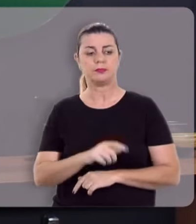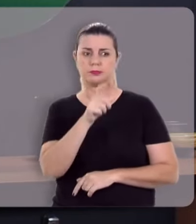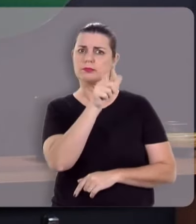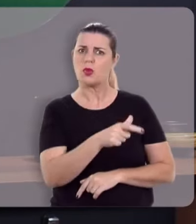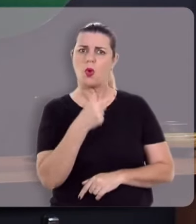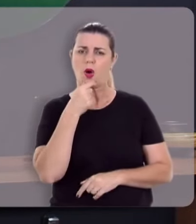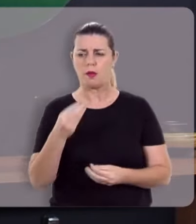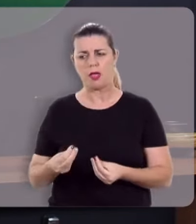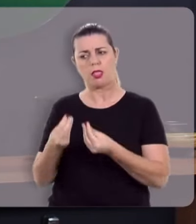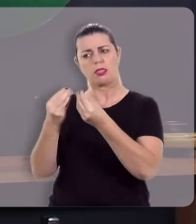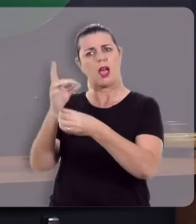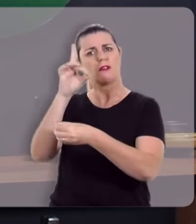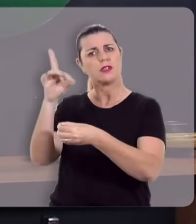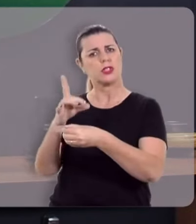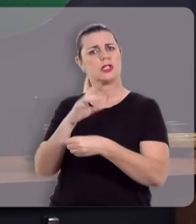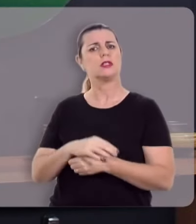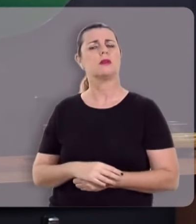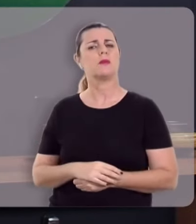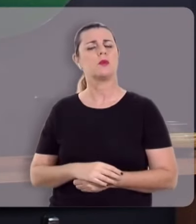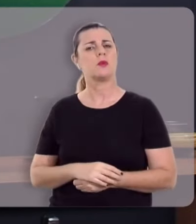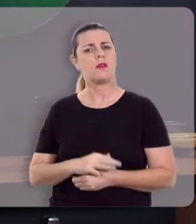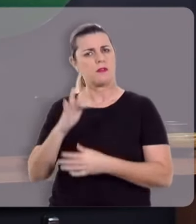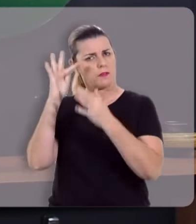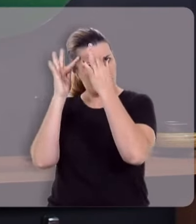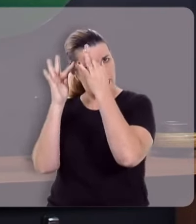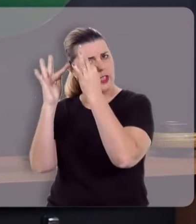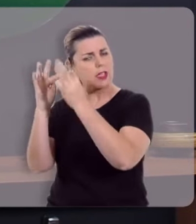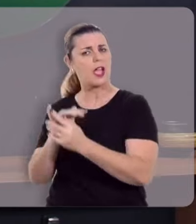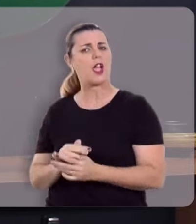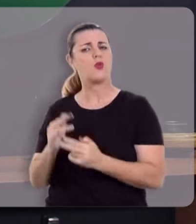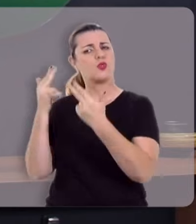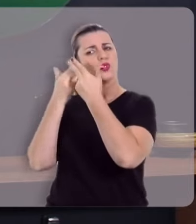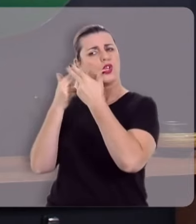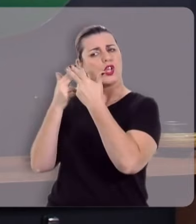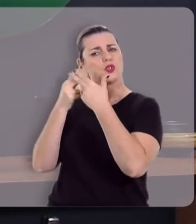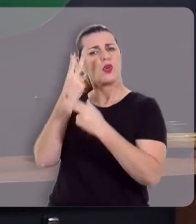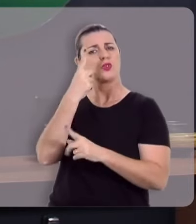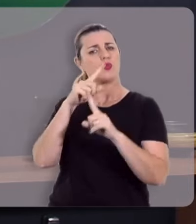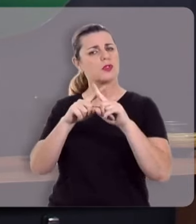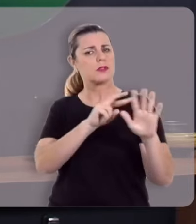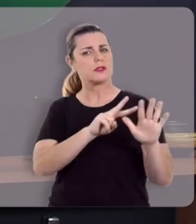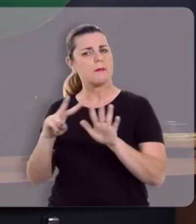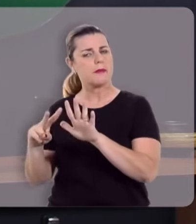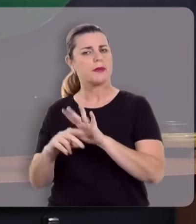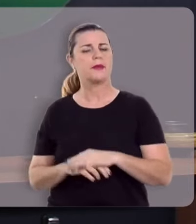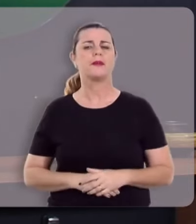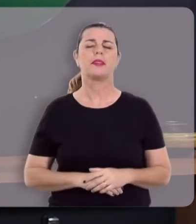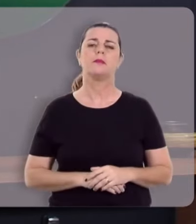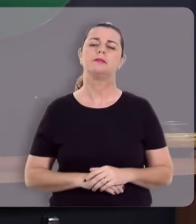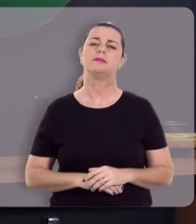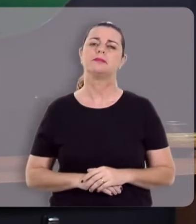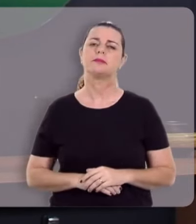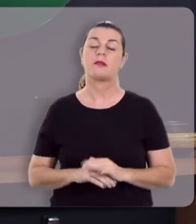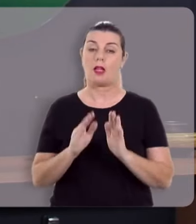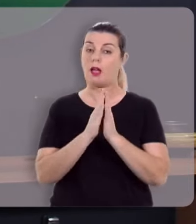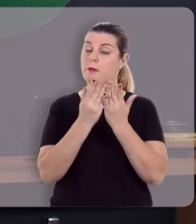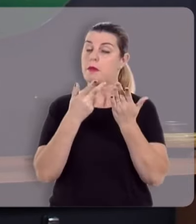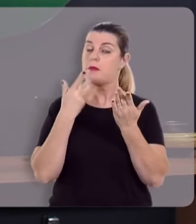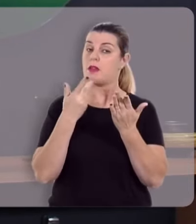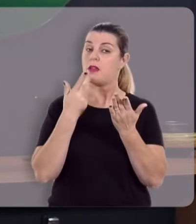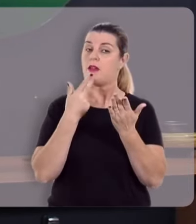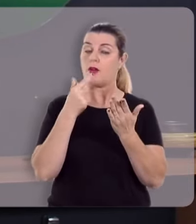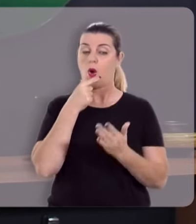entregava fielmente os seus dízimos, que ele jejuava duas vezes por semana. A Bíblia diz que